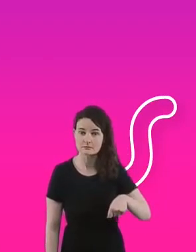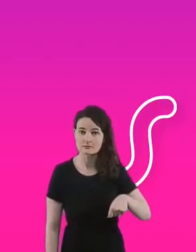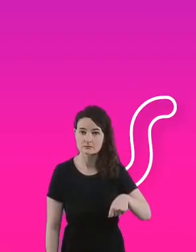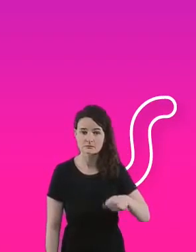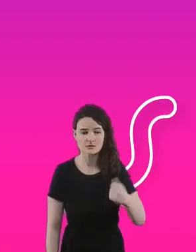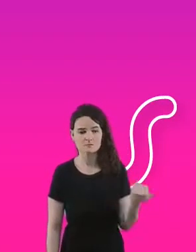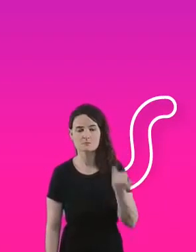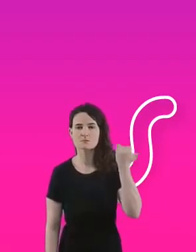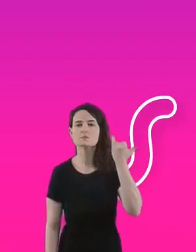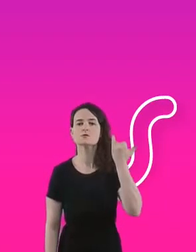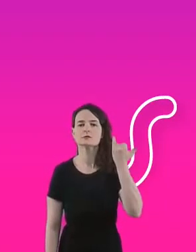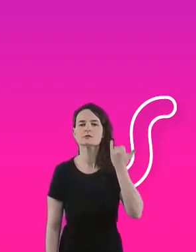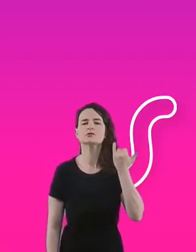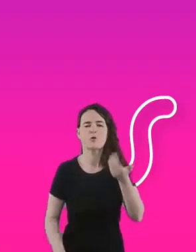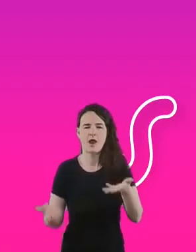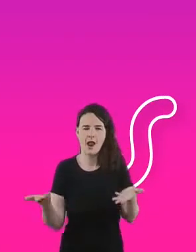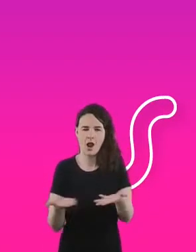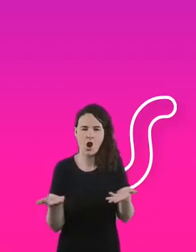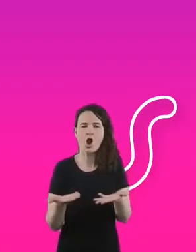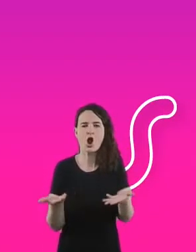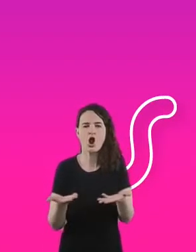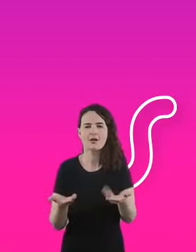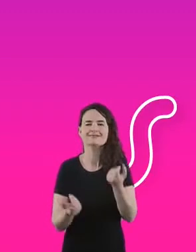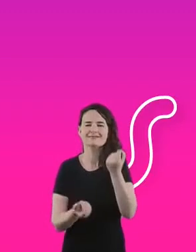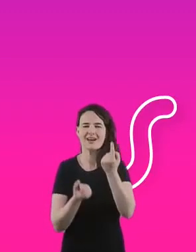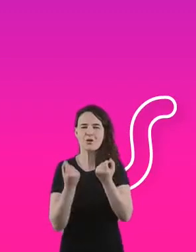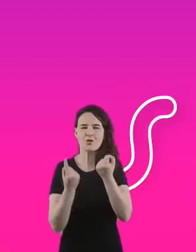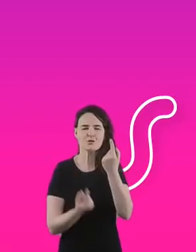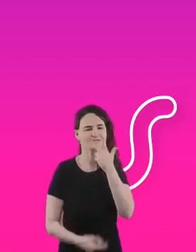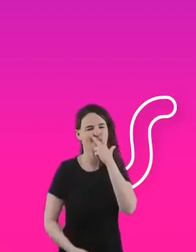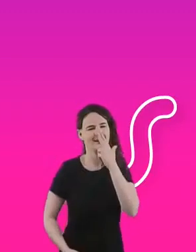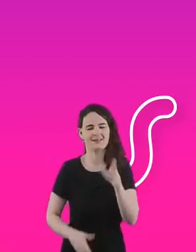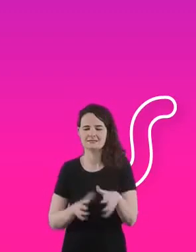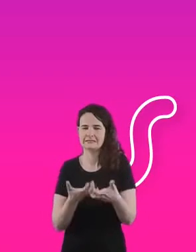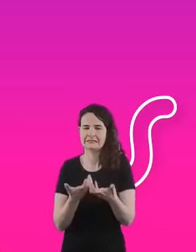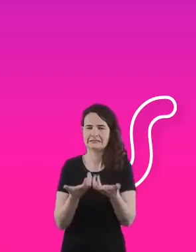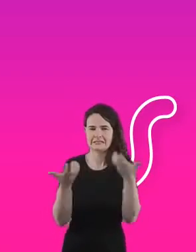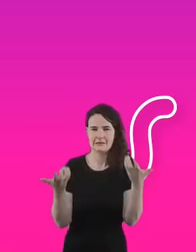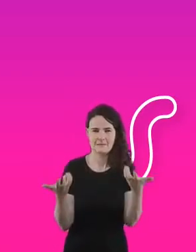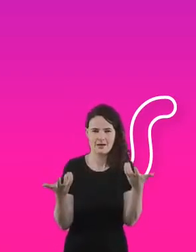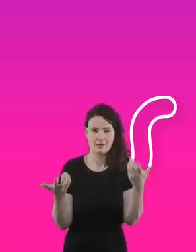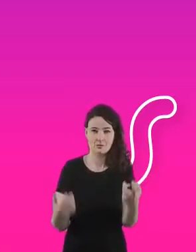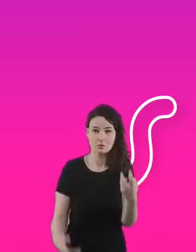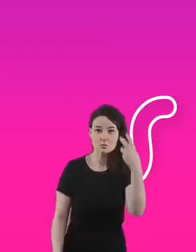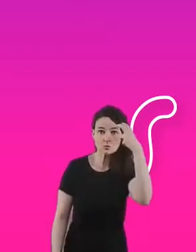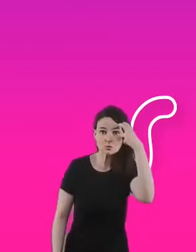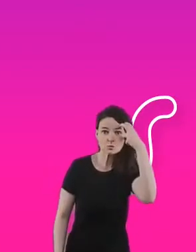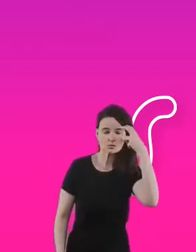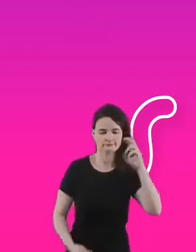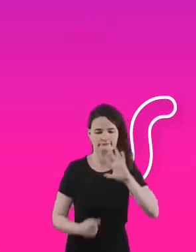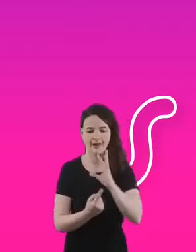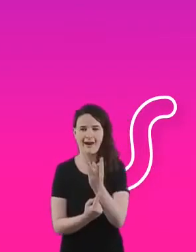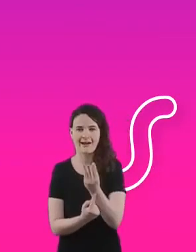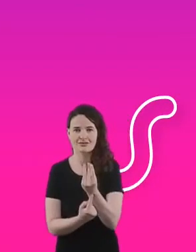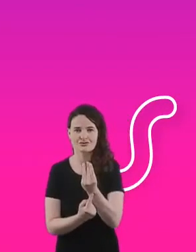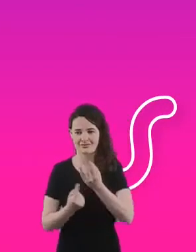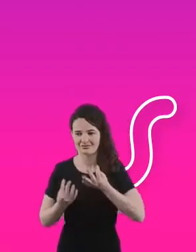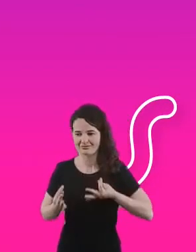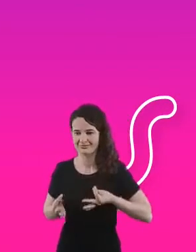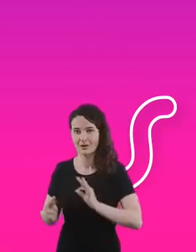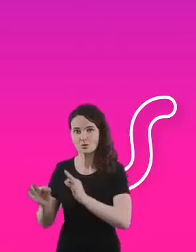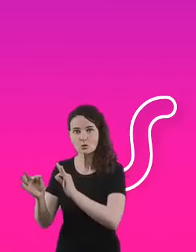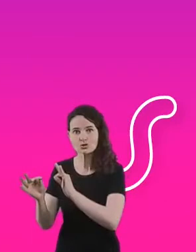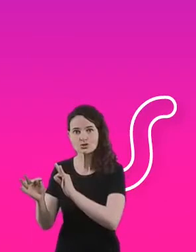divisão e essa separação que muitas pessoas fazem entre a cultura, a arte e a tecnologia também é uma